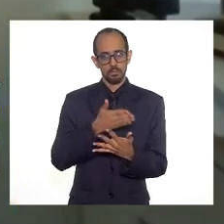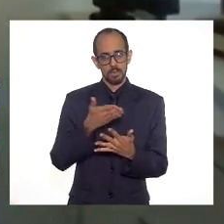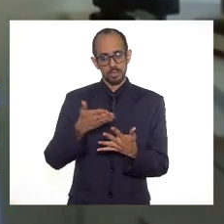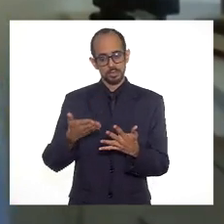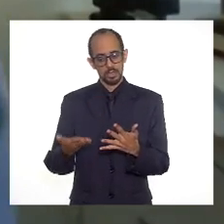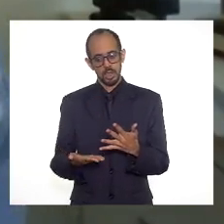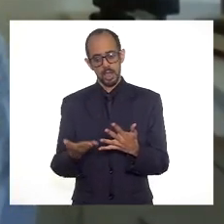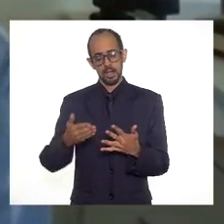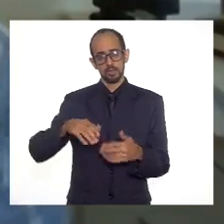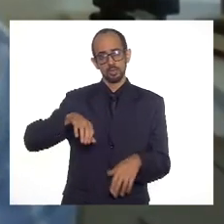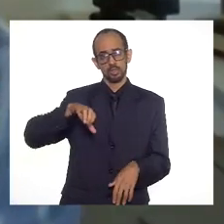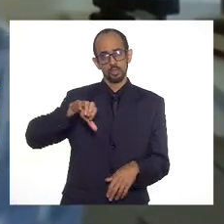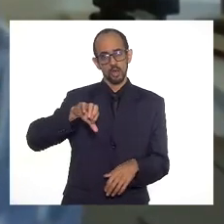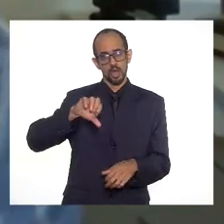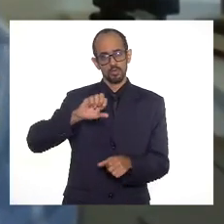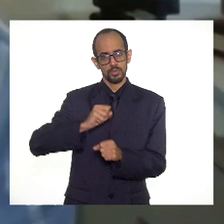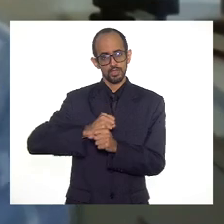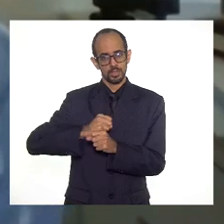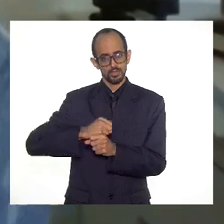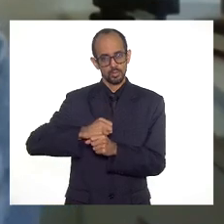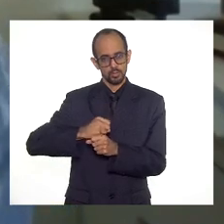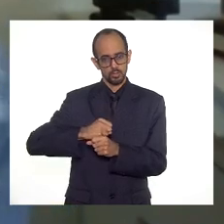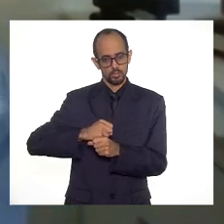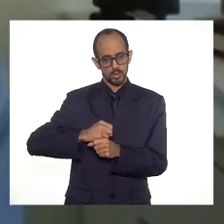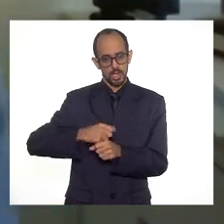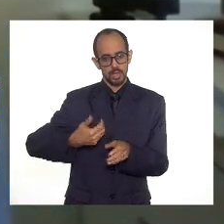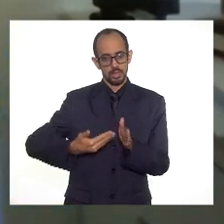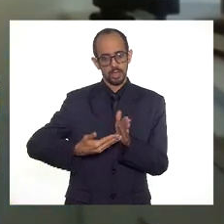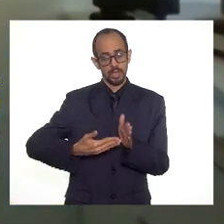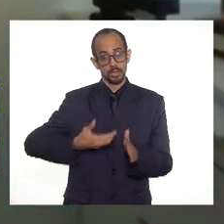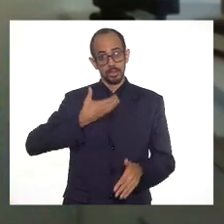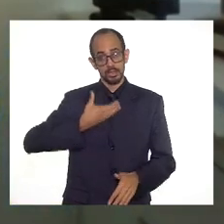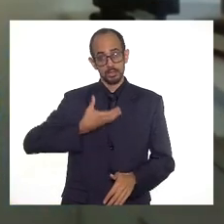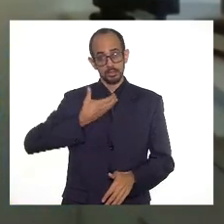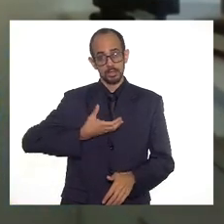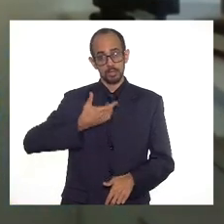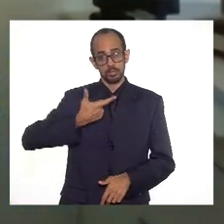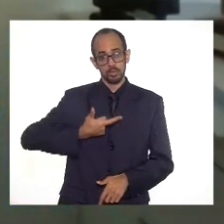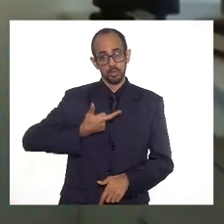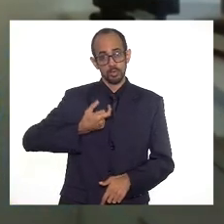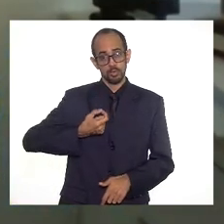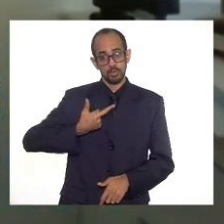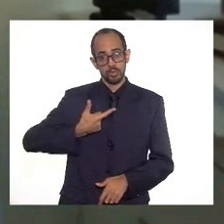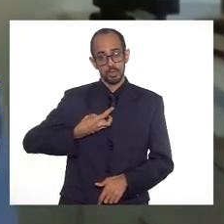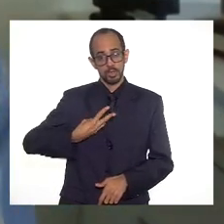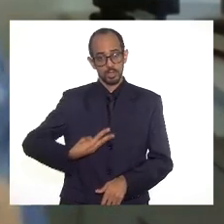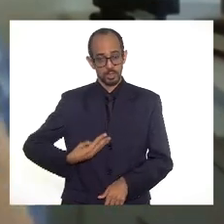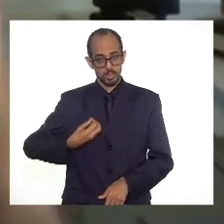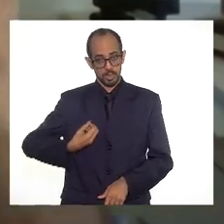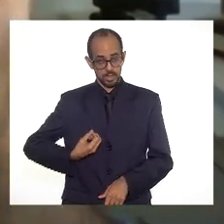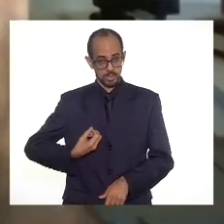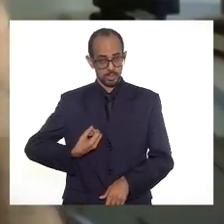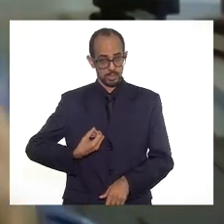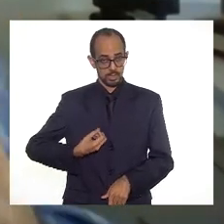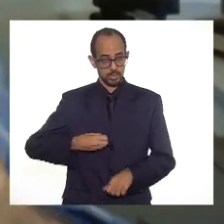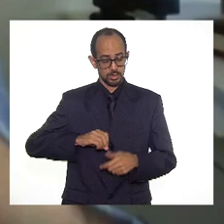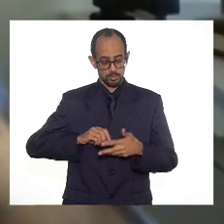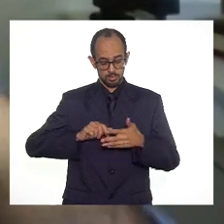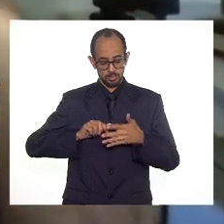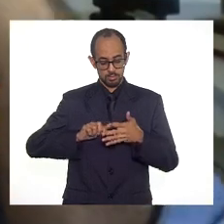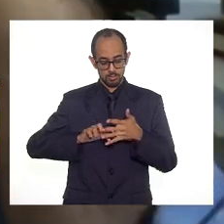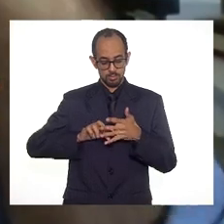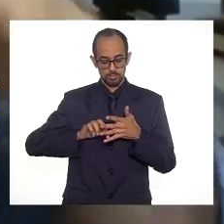9 anos, que ele se estenderá até dezembro de 2030. Essa escadinha, você